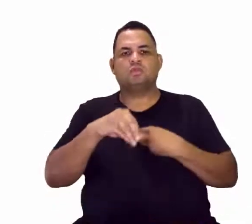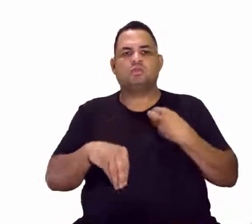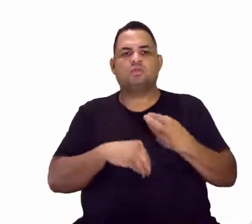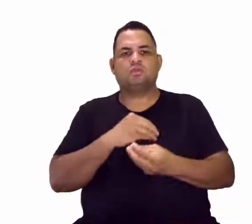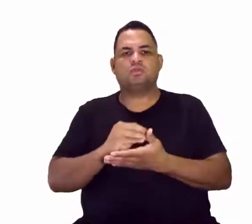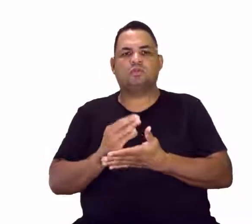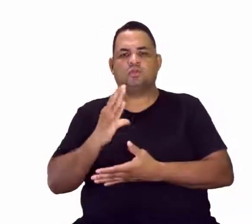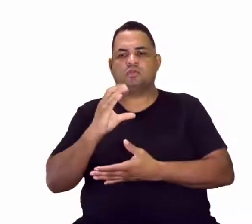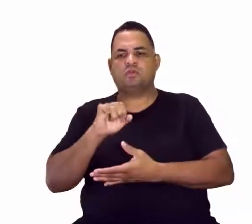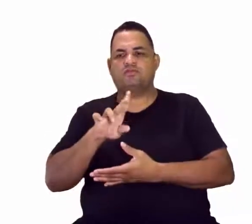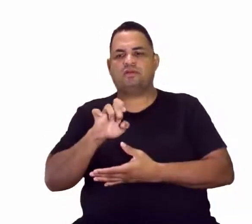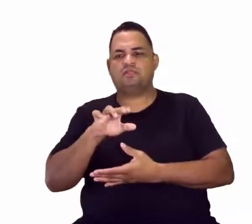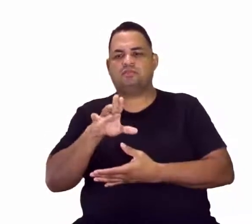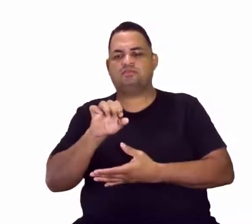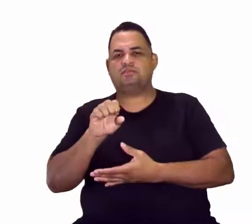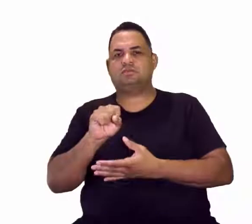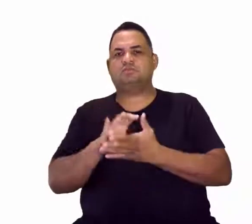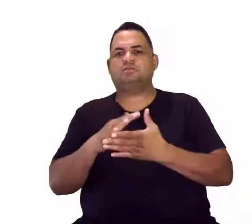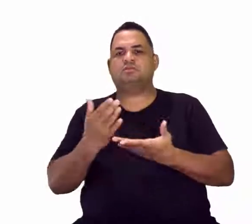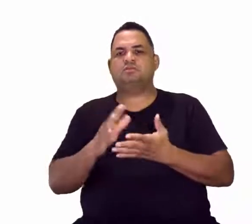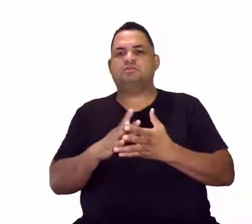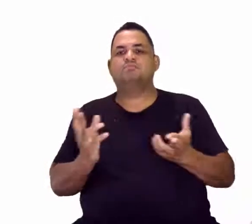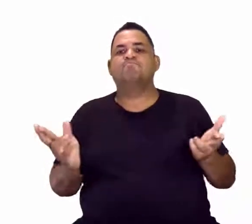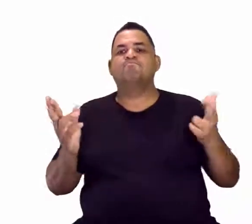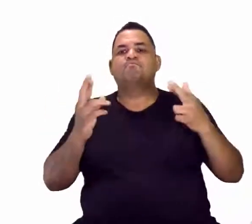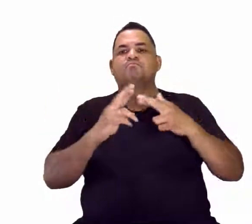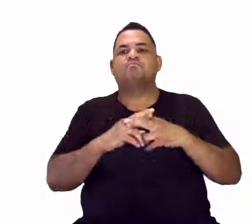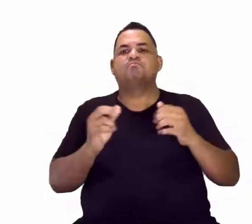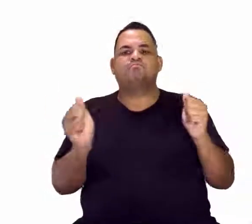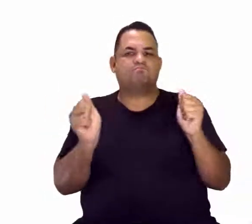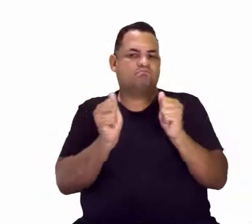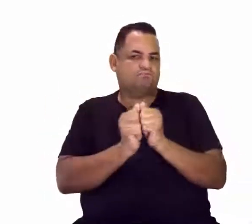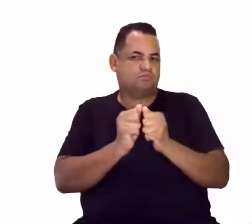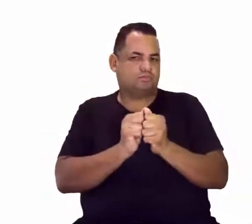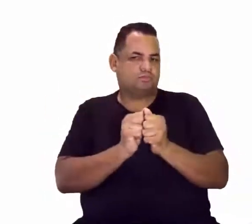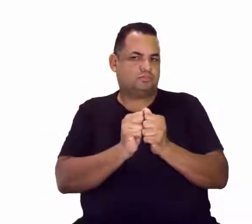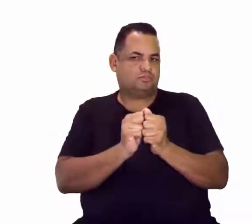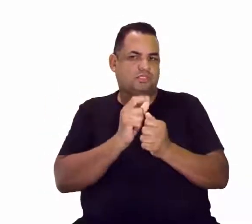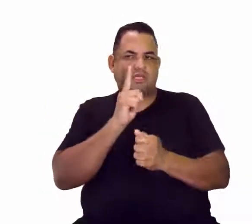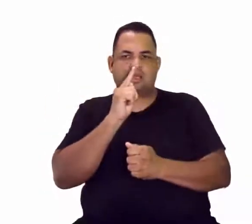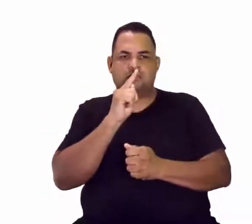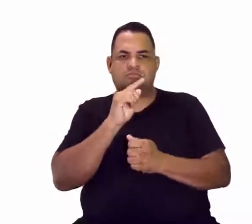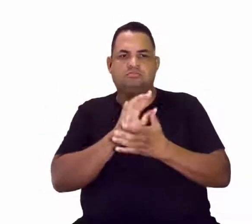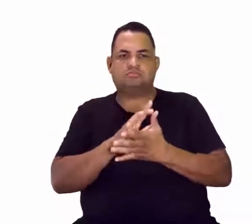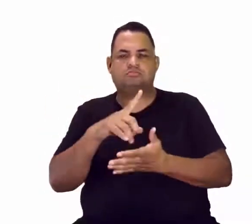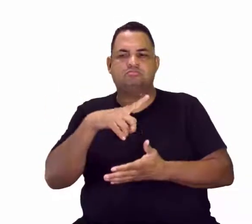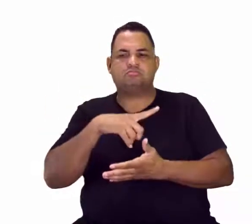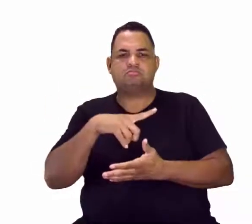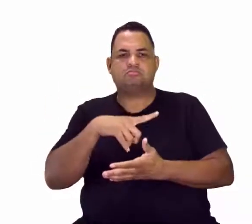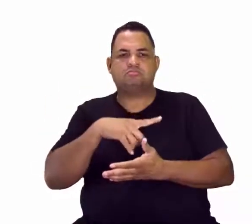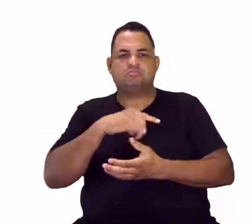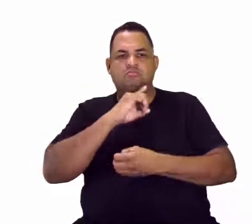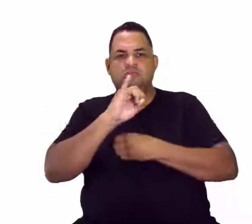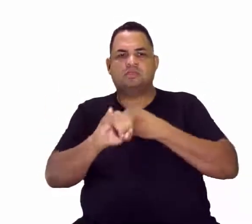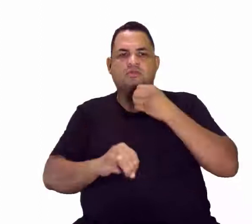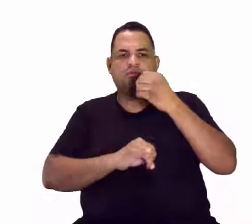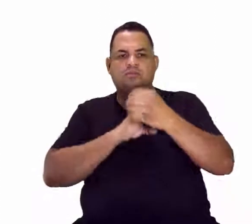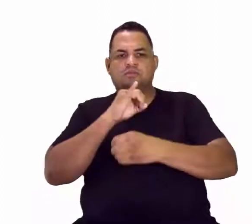compostos covalentes, que reagem com água. Eles sofrem o que nós chamamos